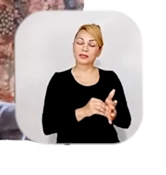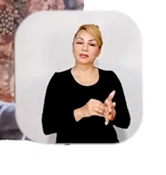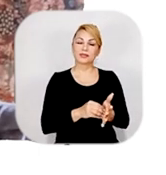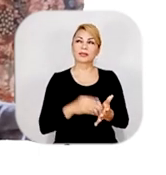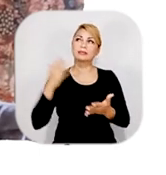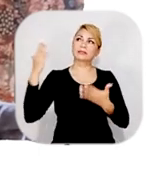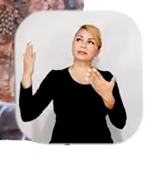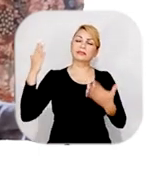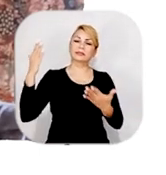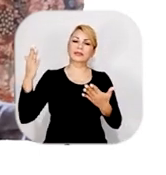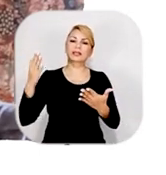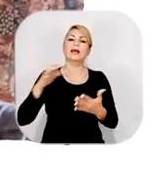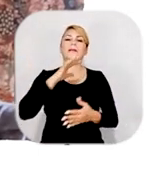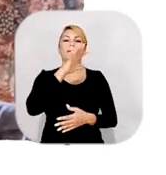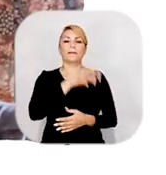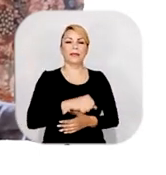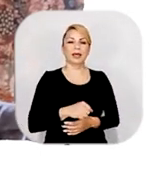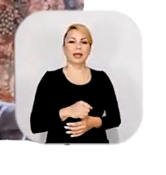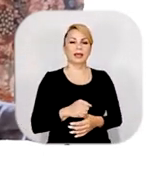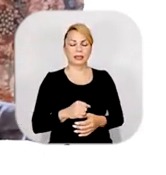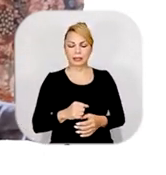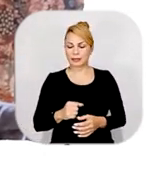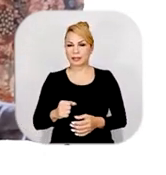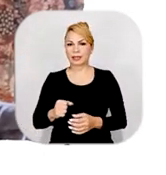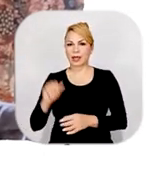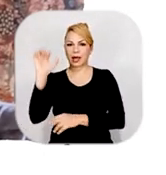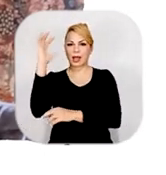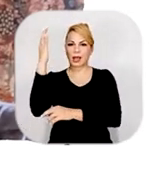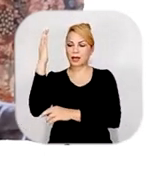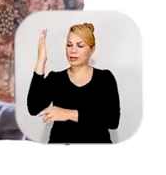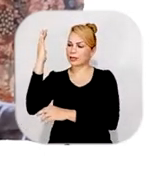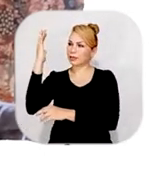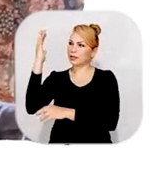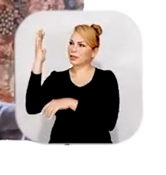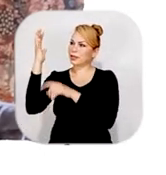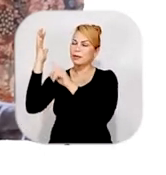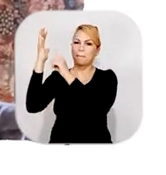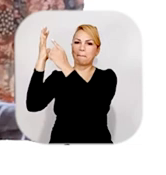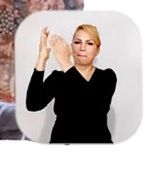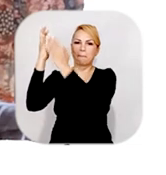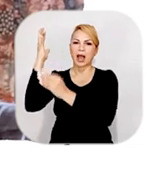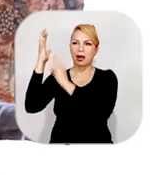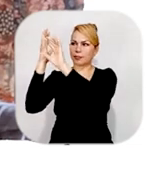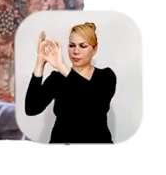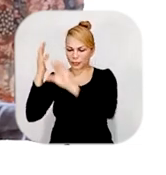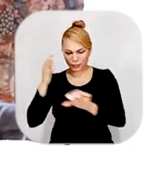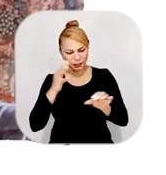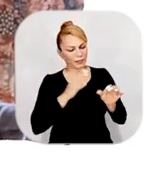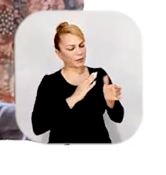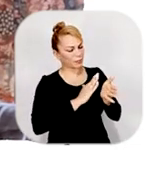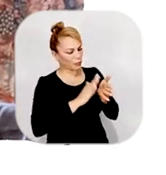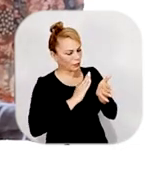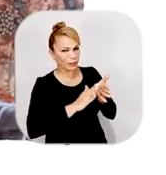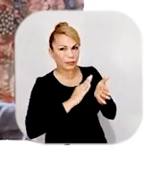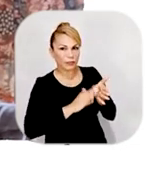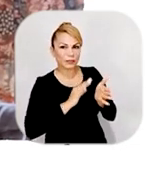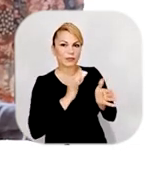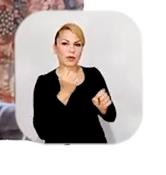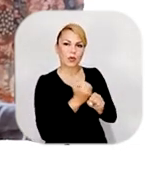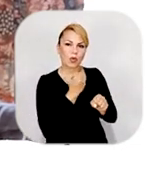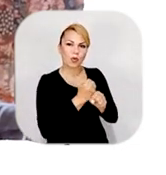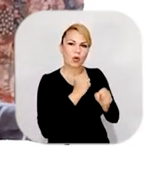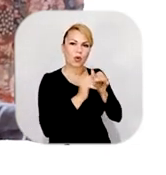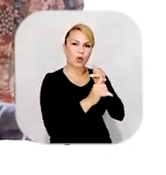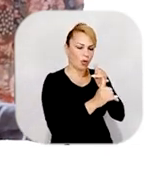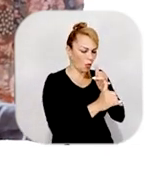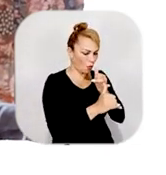a taboca lá, corta, e de acordo com a forma com que ele afina, porque eles afinavam, tinham os mestres para afinar esse